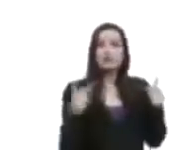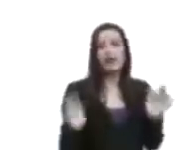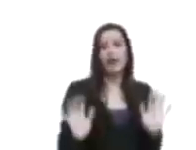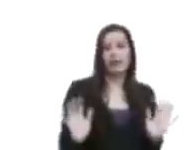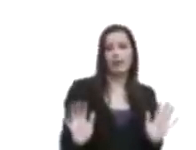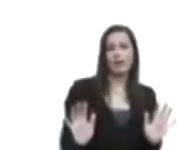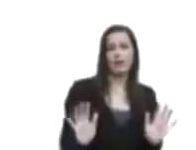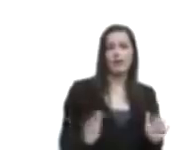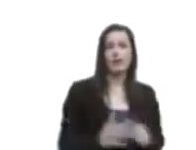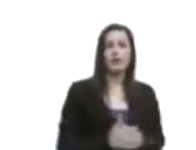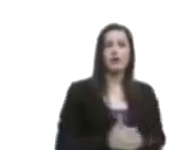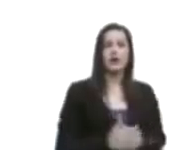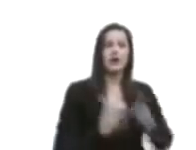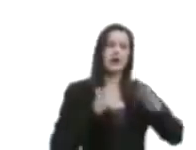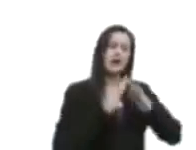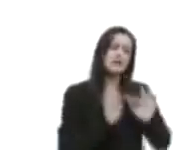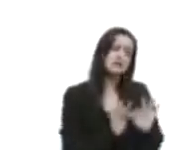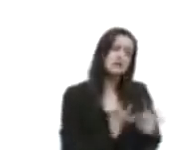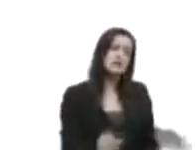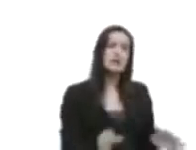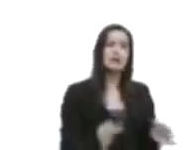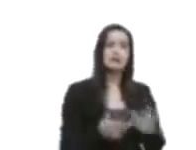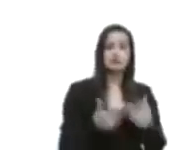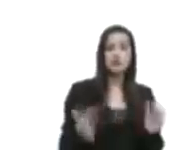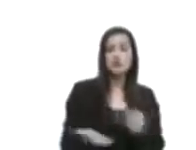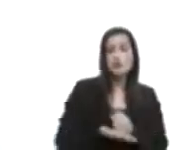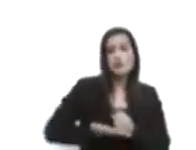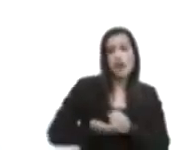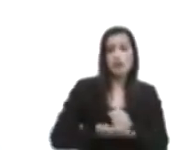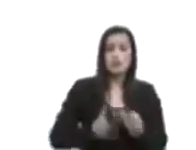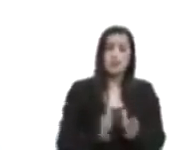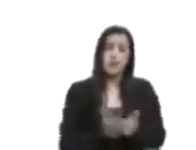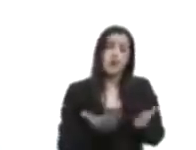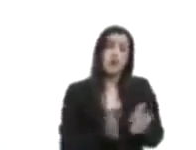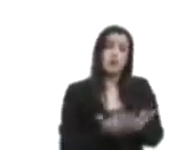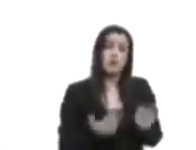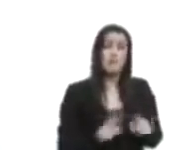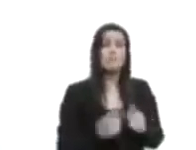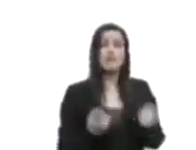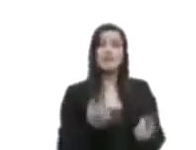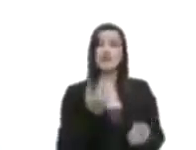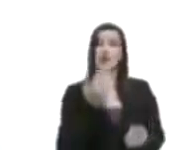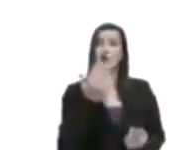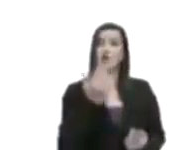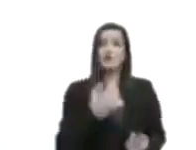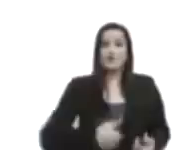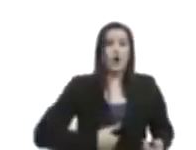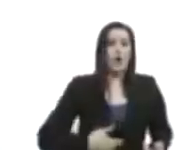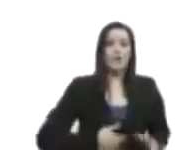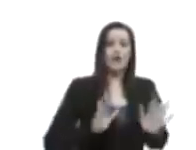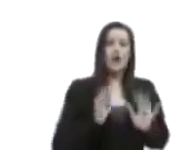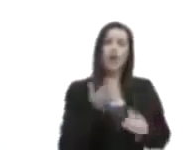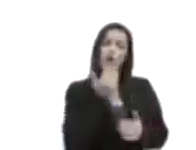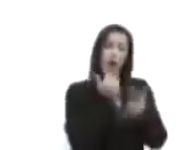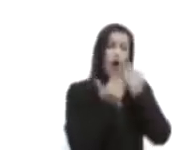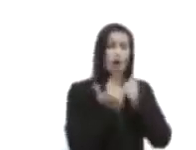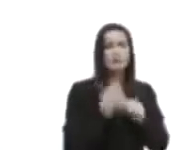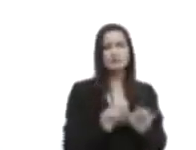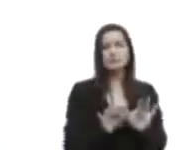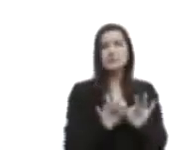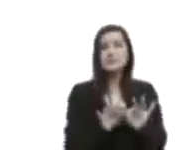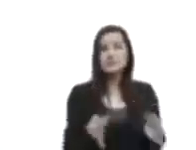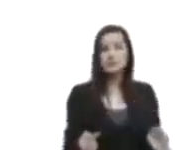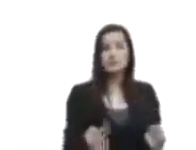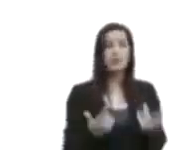conforto. Ela tem o básico só, ela é pobre, mas ela não passa fome. Esse é o pobre, esse é o